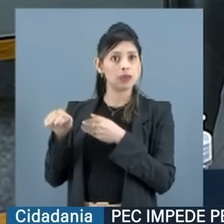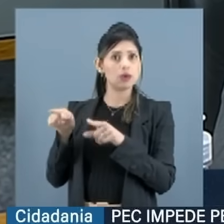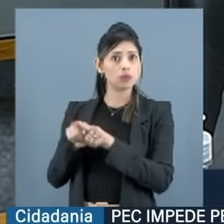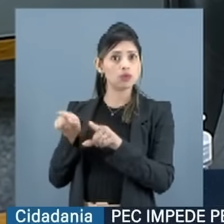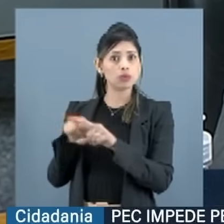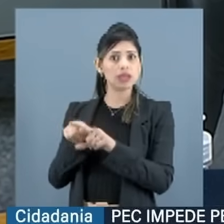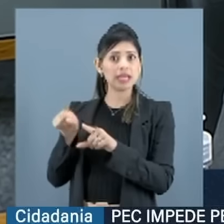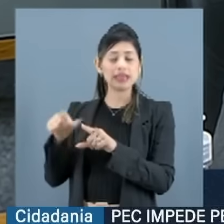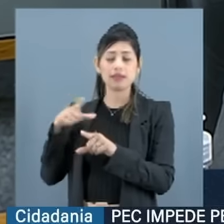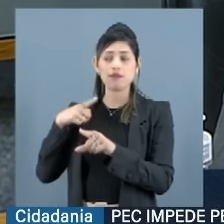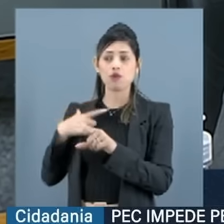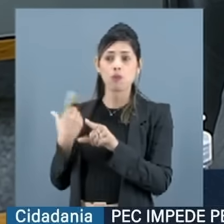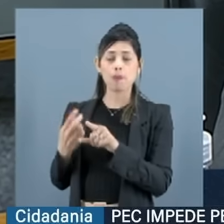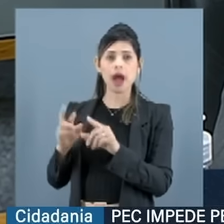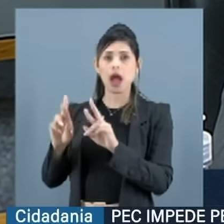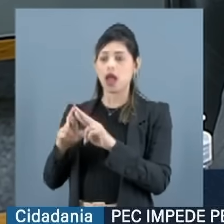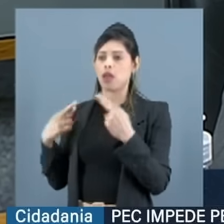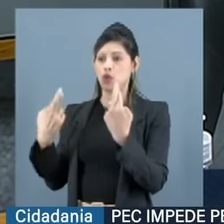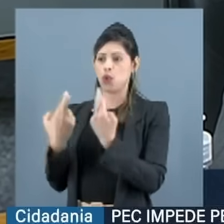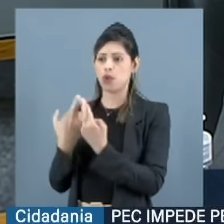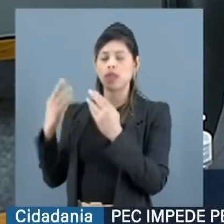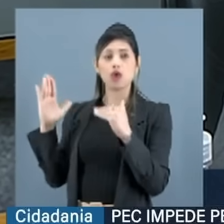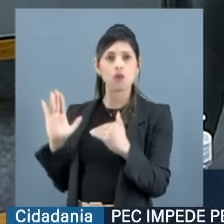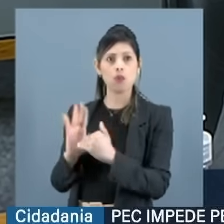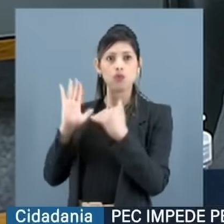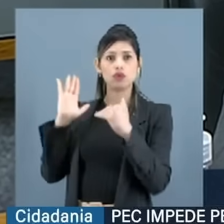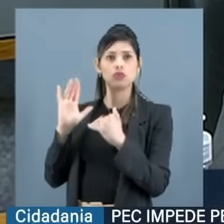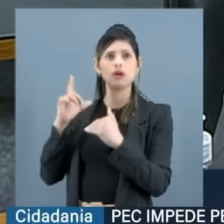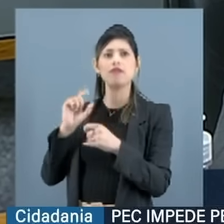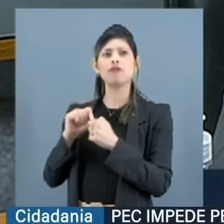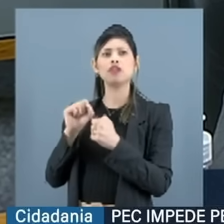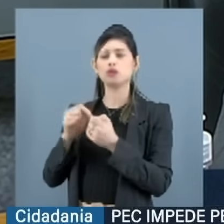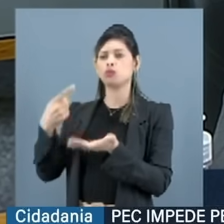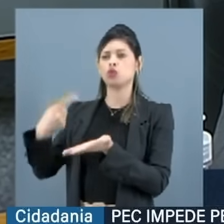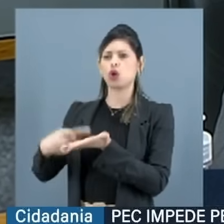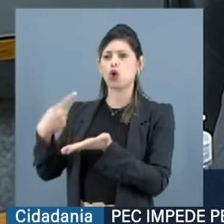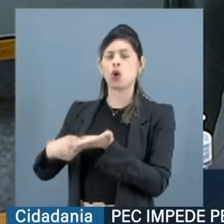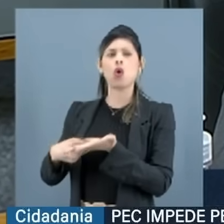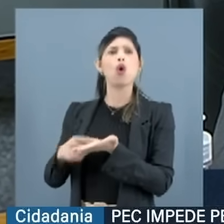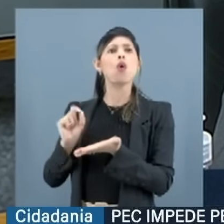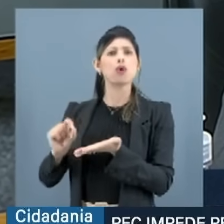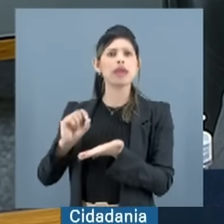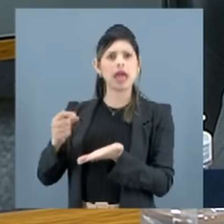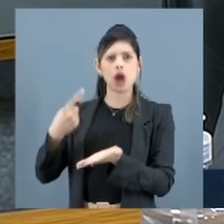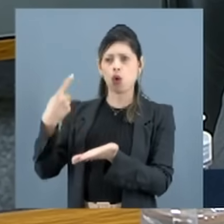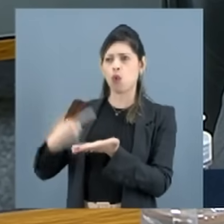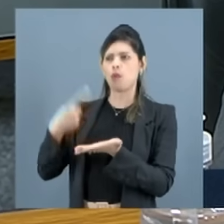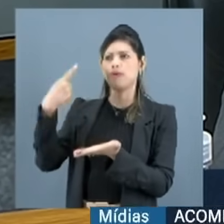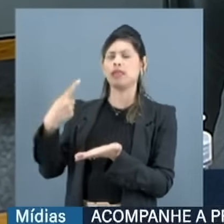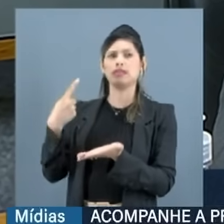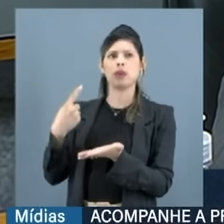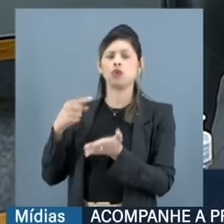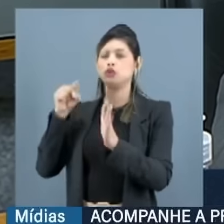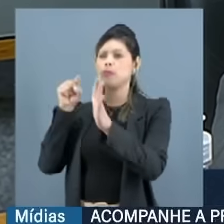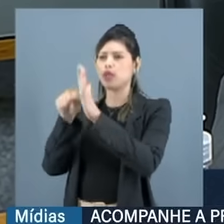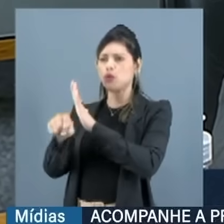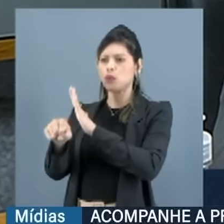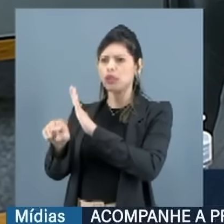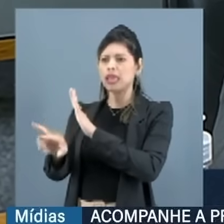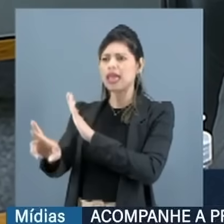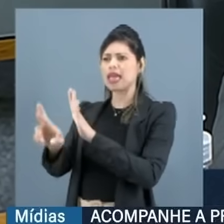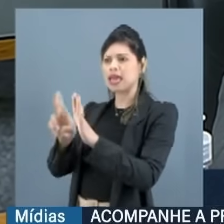última reunião, né, a combinação das perguntas e respostas do G. Dias. A coisa assim